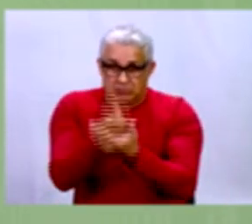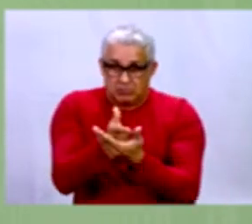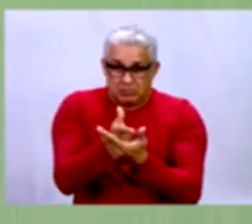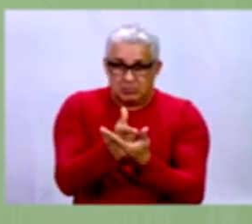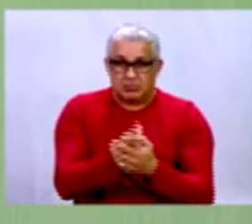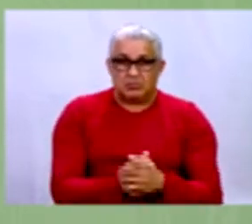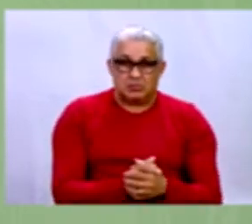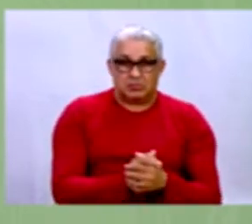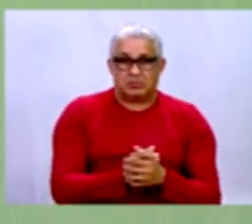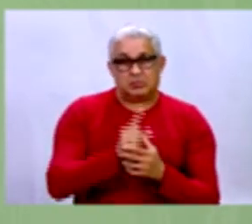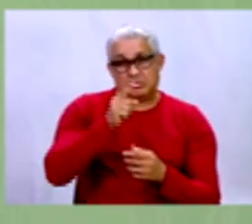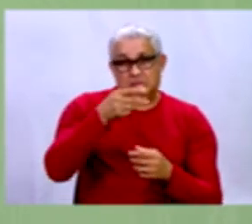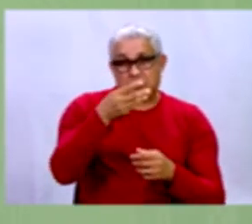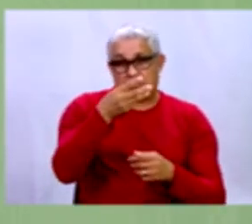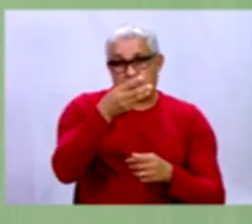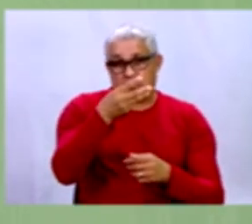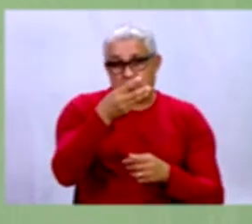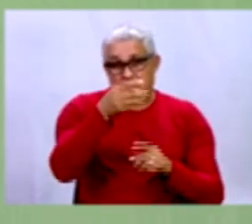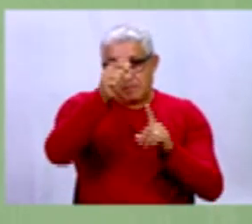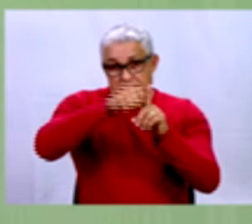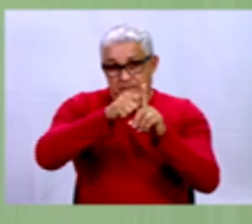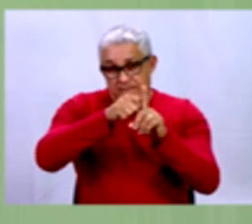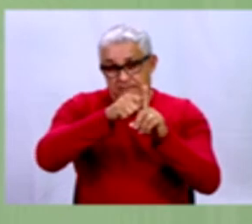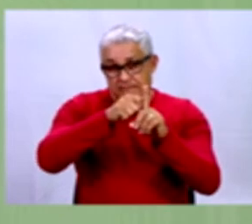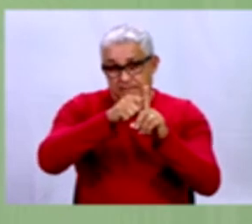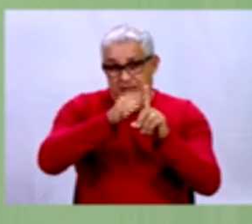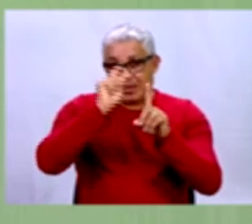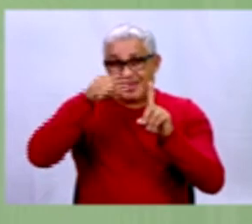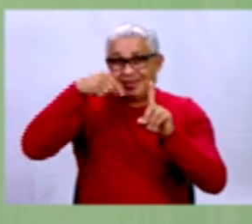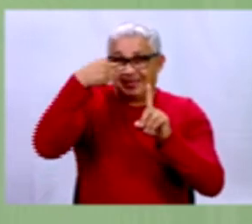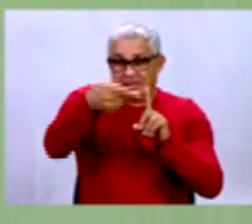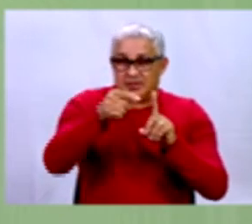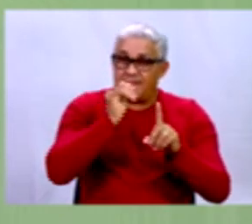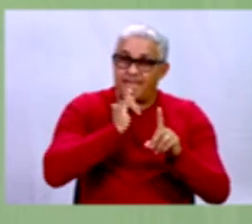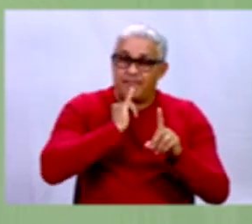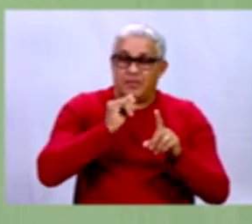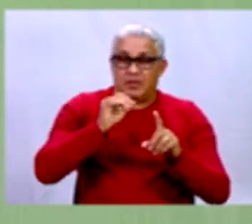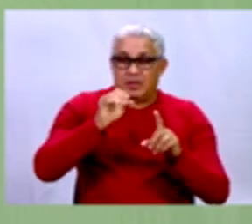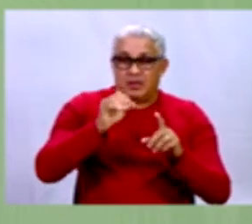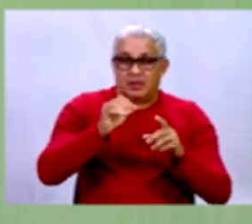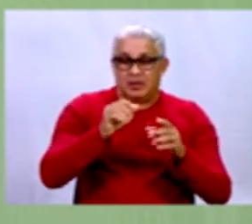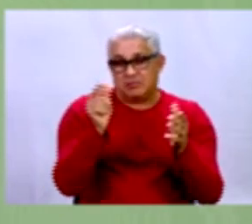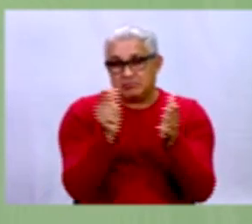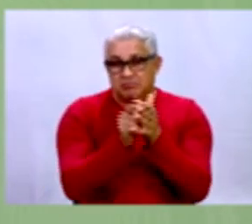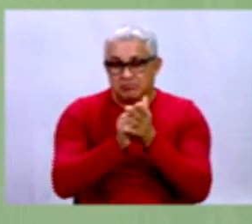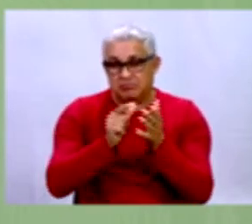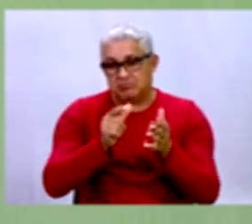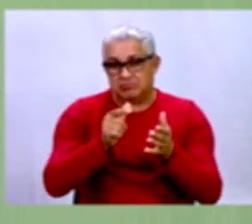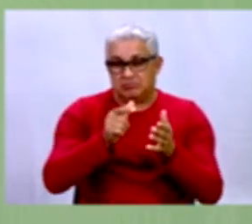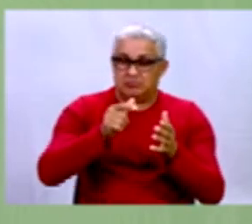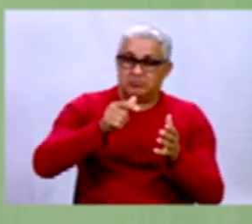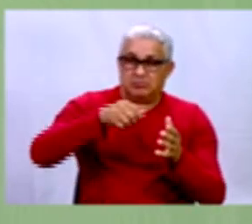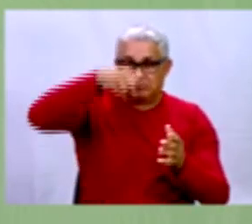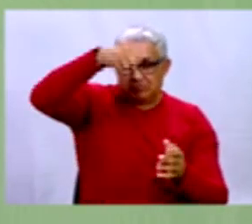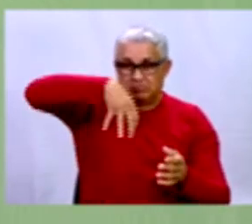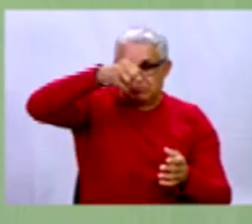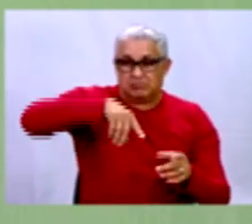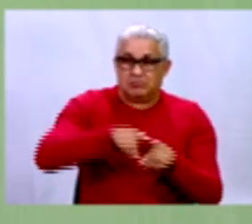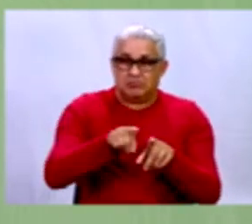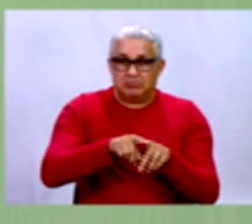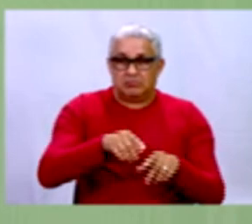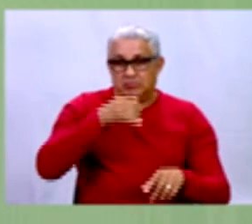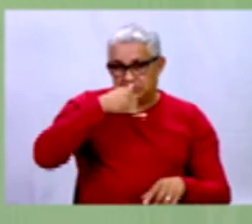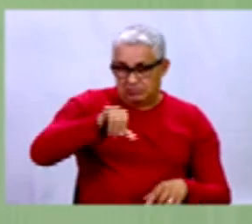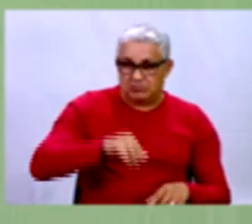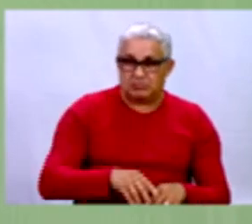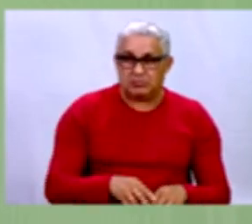ocorre somente após 30 dias, como, por exemplo, a fatura do cartão de crédito e a conta de energia. A fatura do cartão de